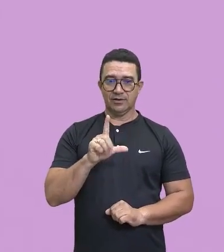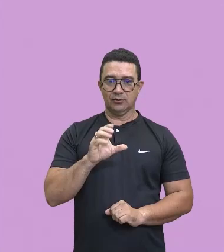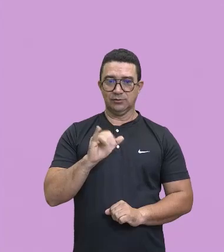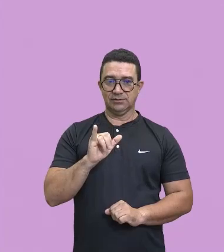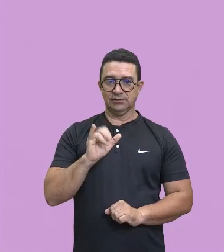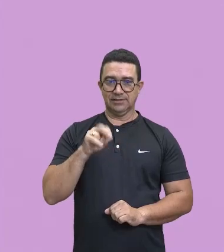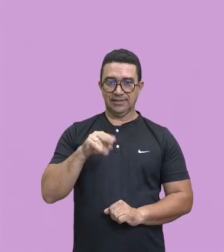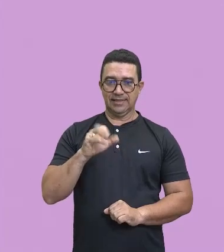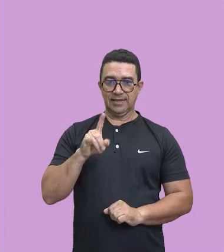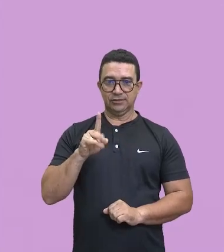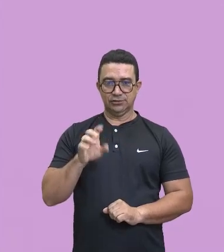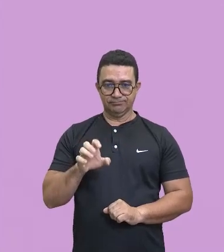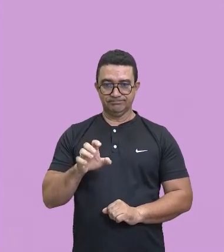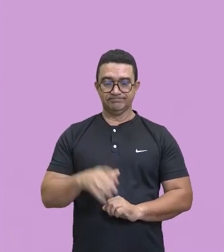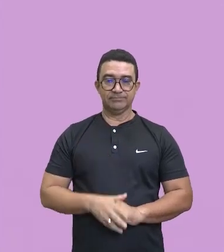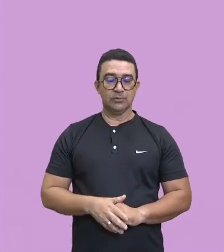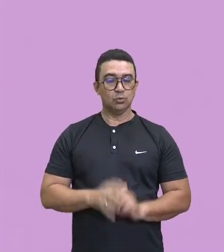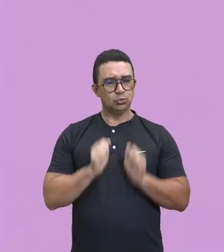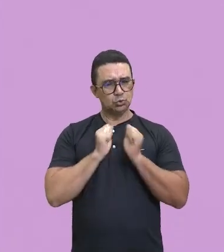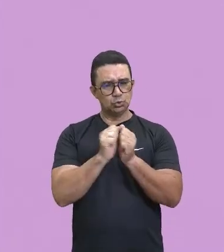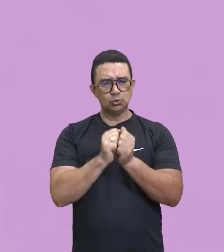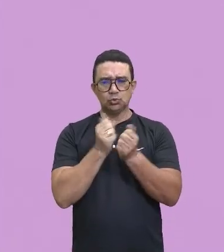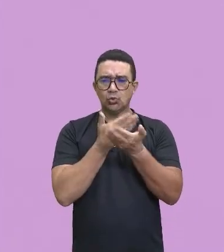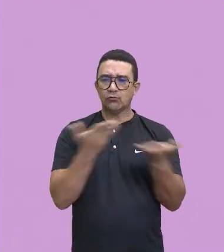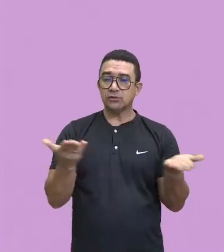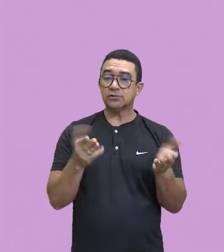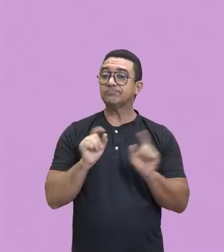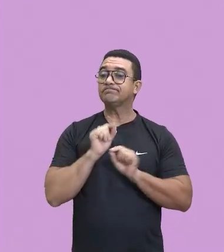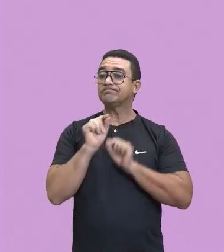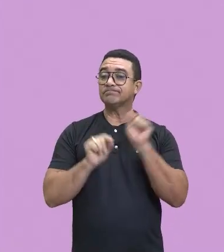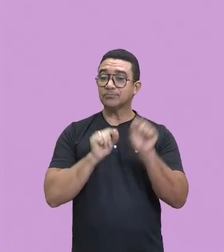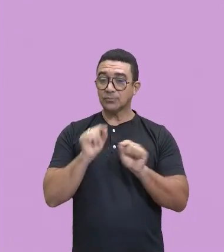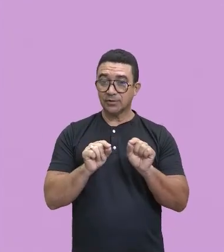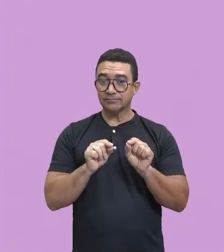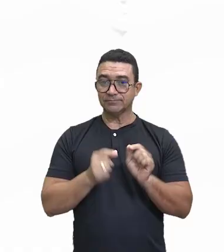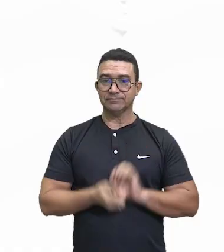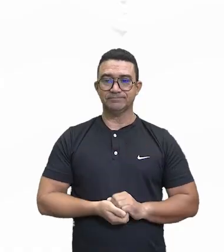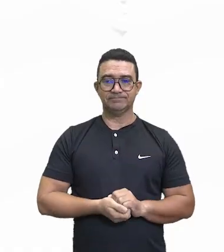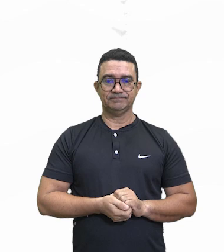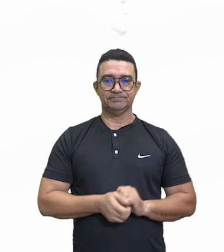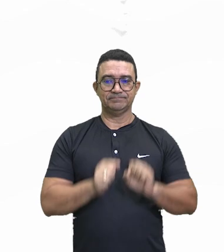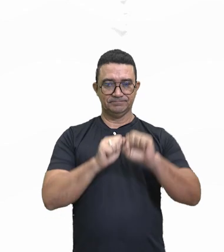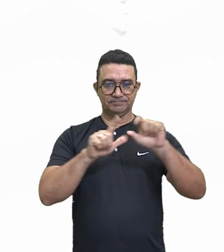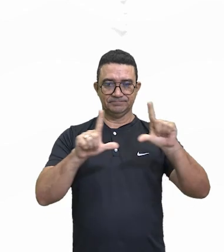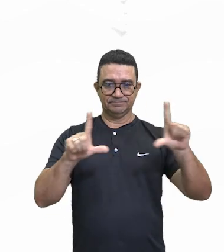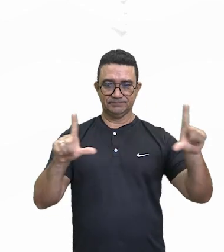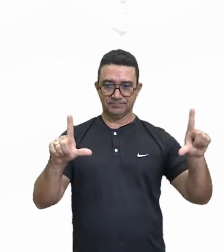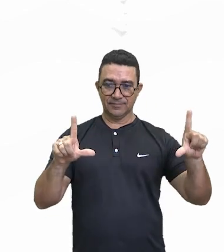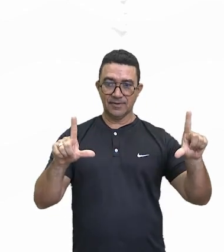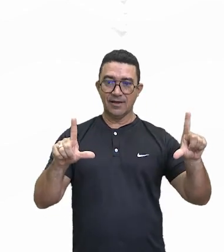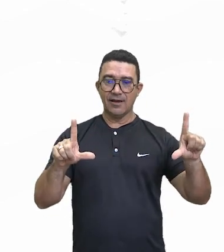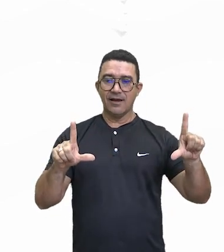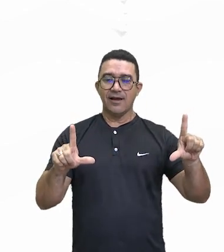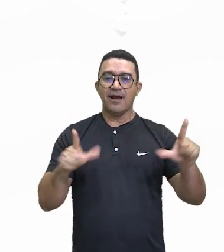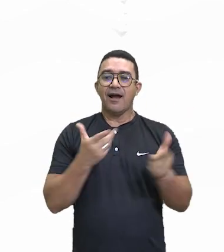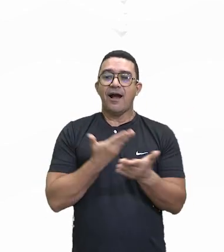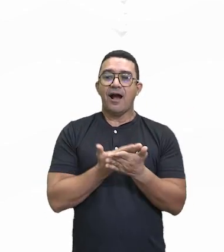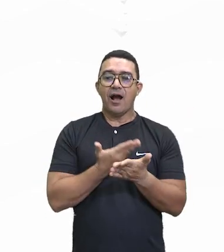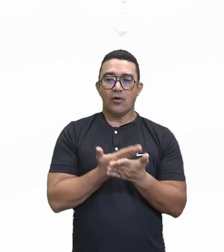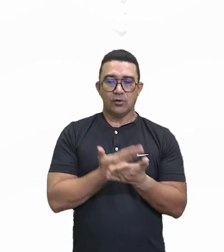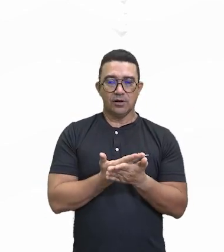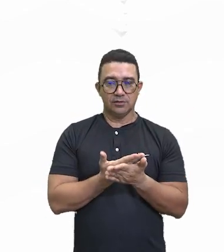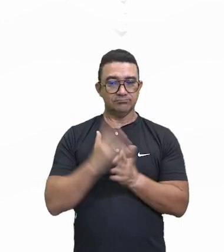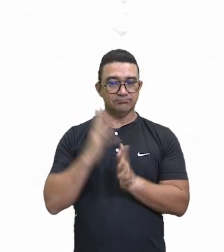e estarei aqui verificando com vocês o que mesmo? Vamos à nossa cartela? Essa aula é a aula